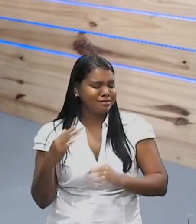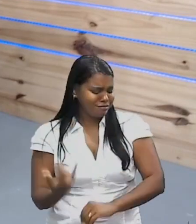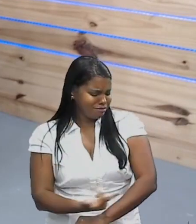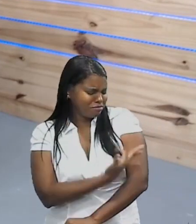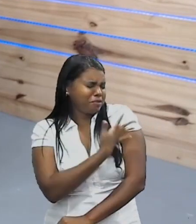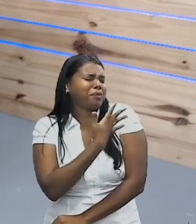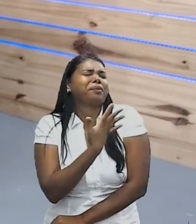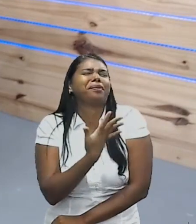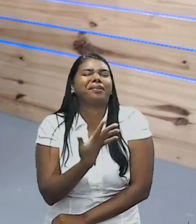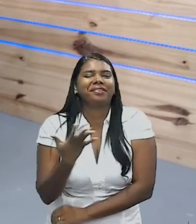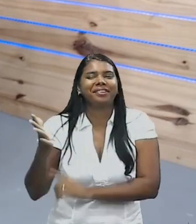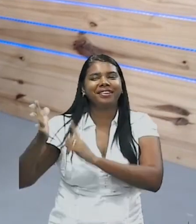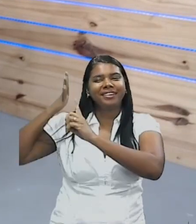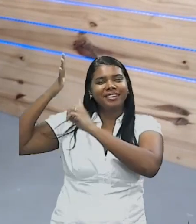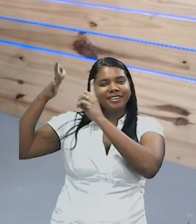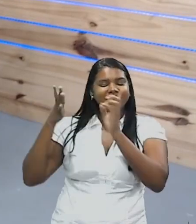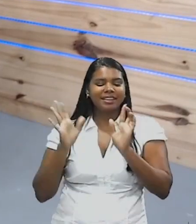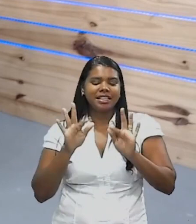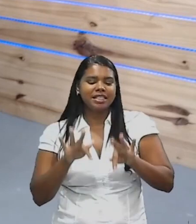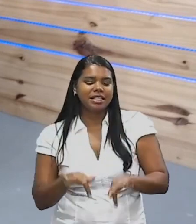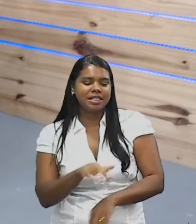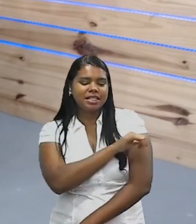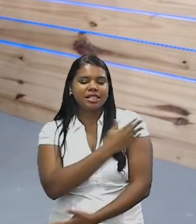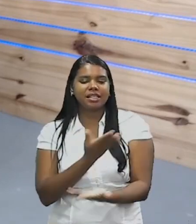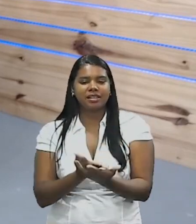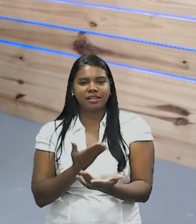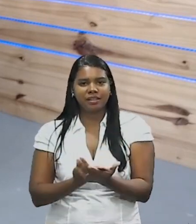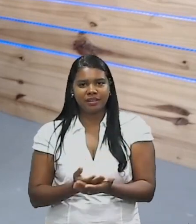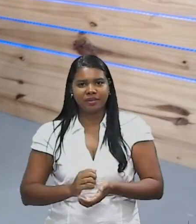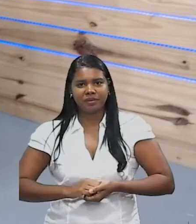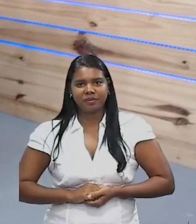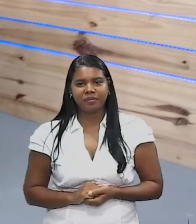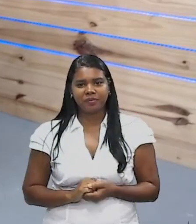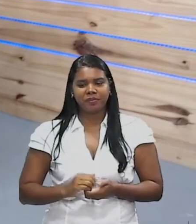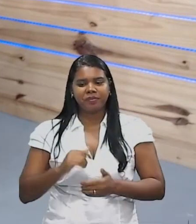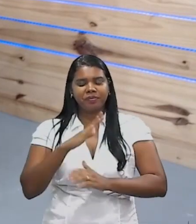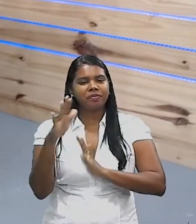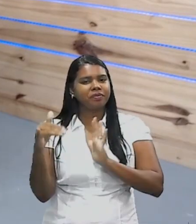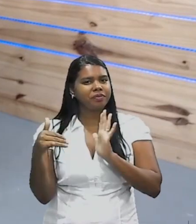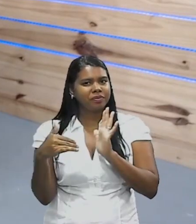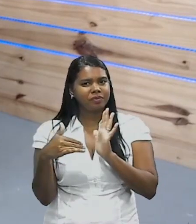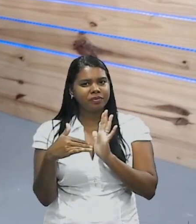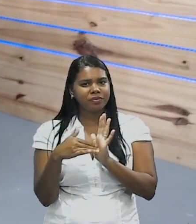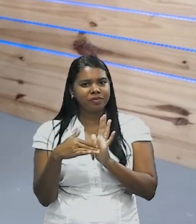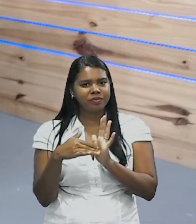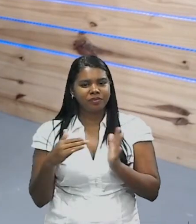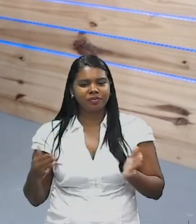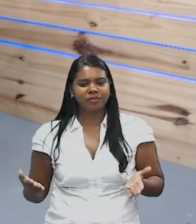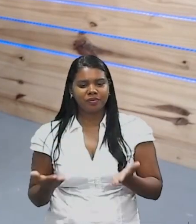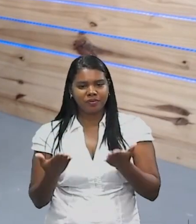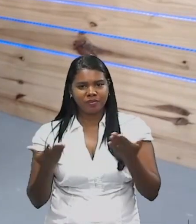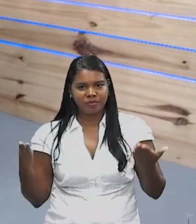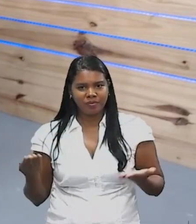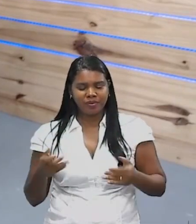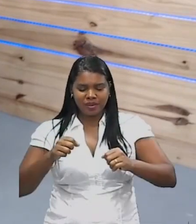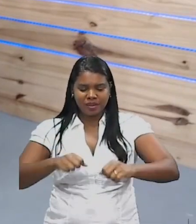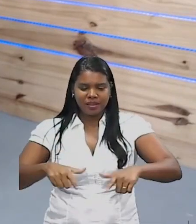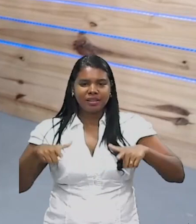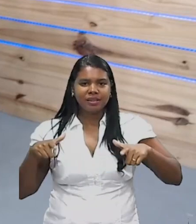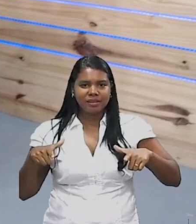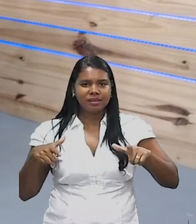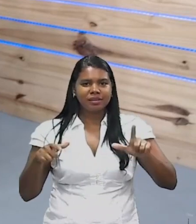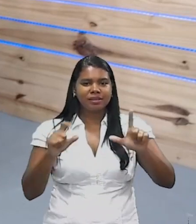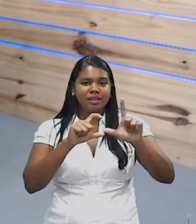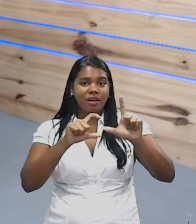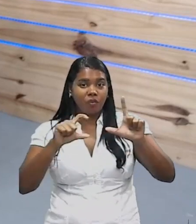esse evento. Chegamos ao final, aluno. Chegamos ao final aqui todo mundo, né? Só reforçar novamente o certificado, o link de